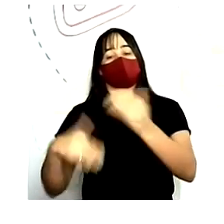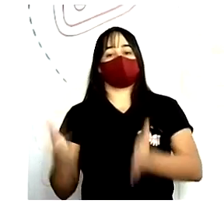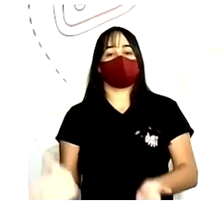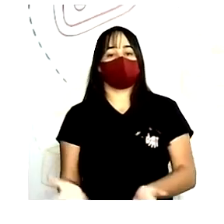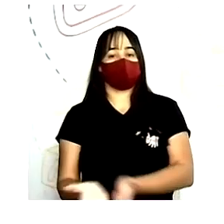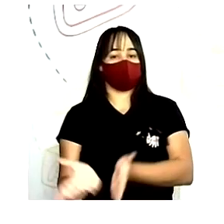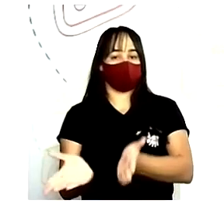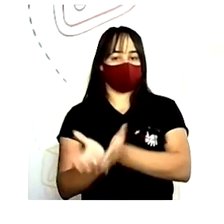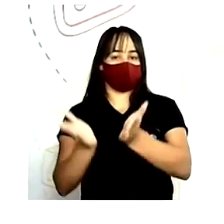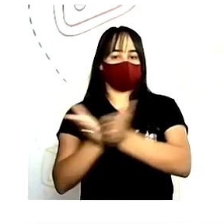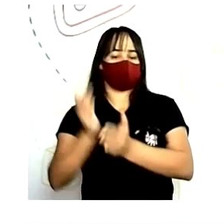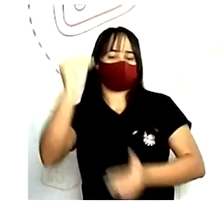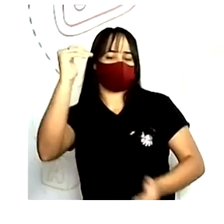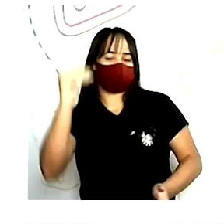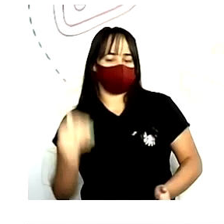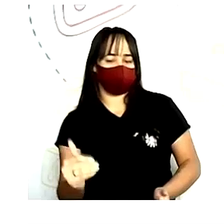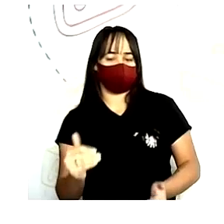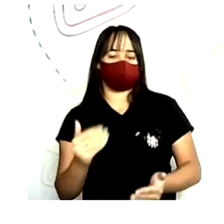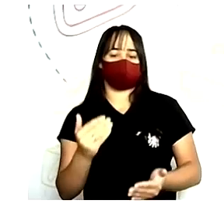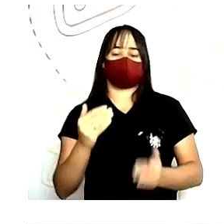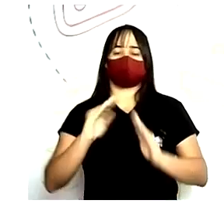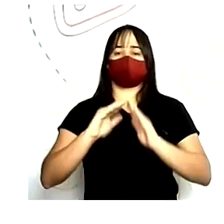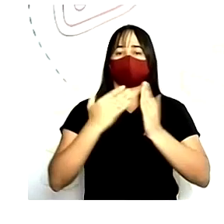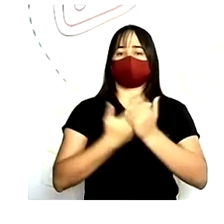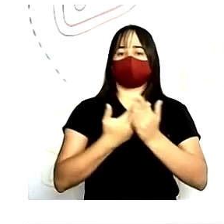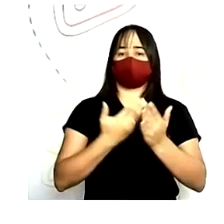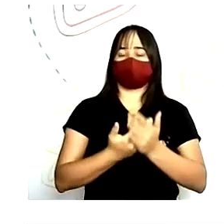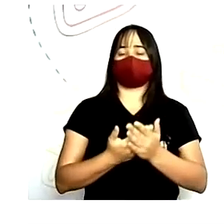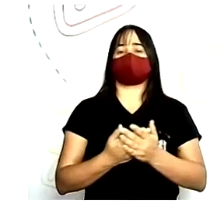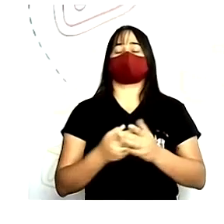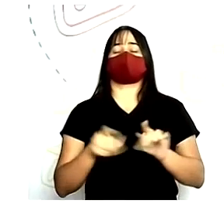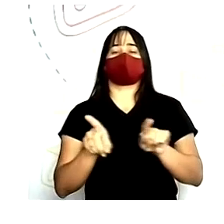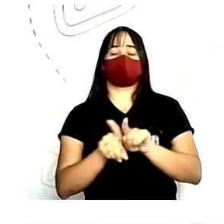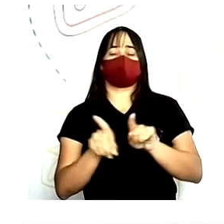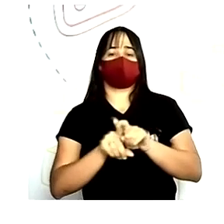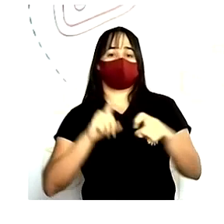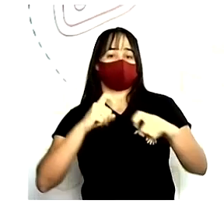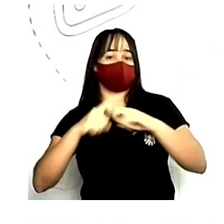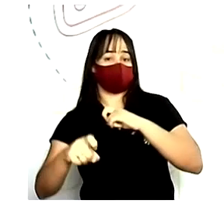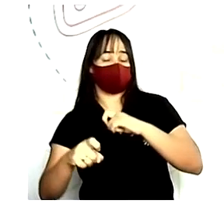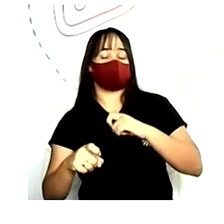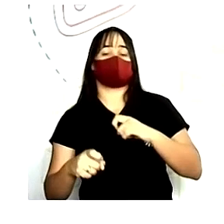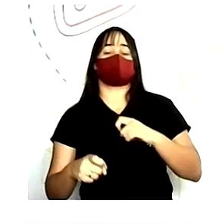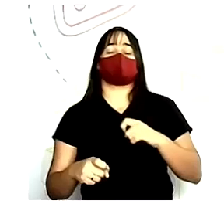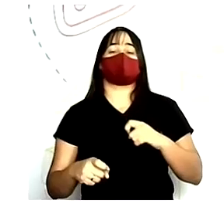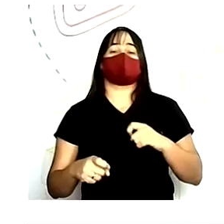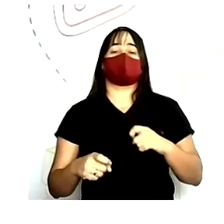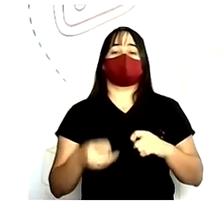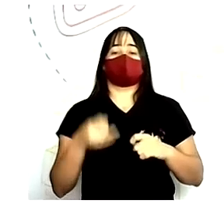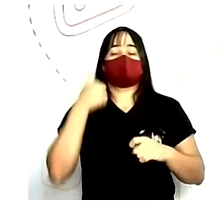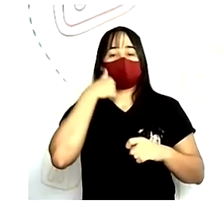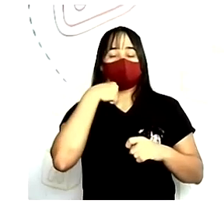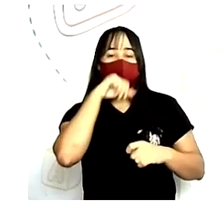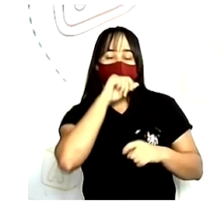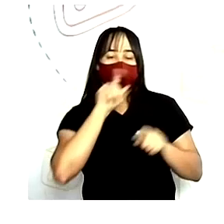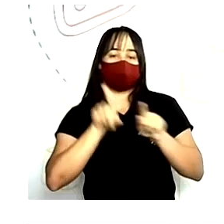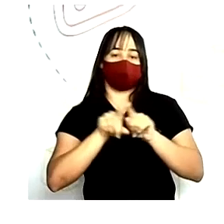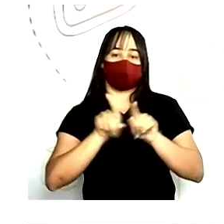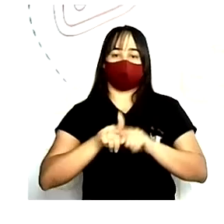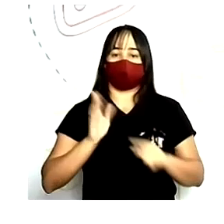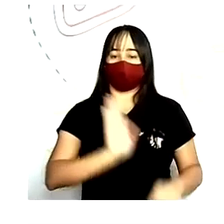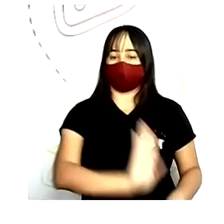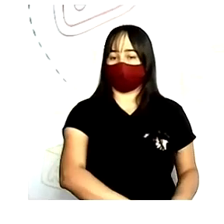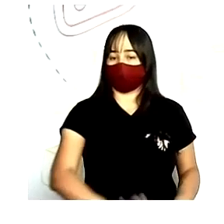Baixo nível de escolaridade, abuso, às vezes até violência familiar, tanto a mãe como a criança. E além disso,